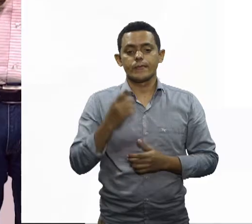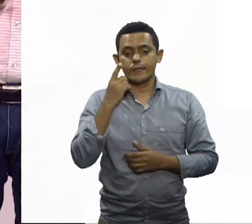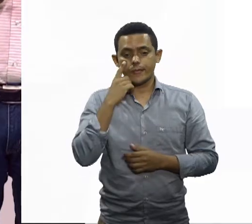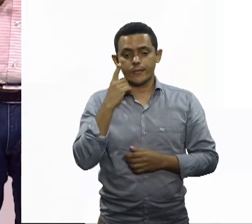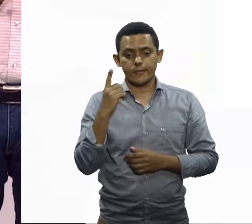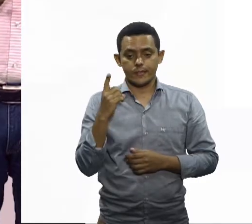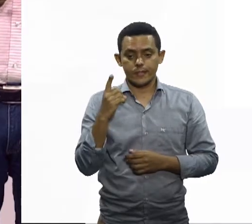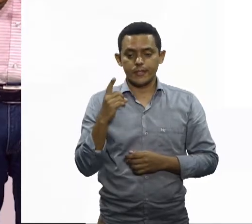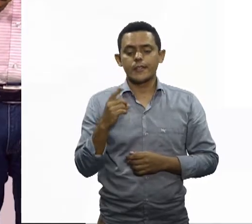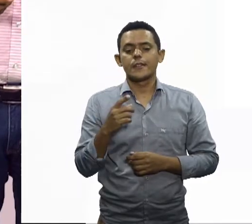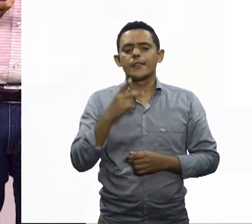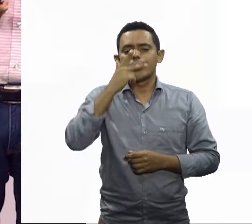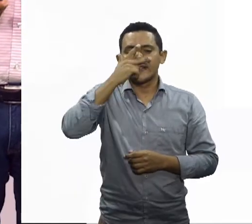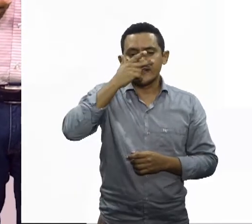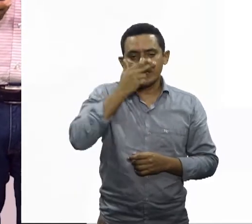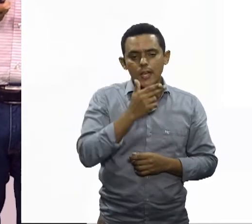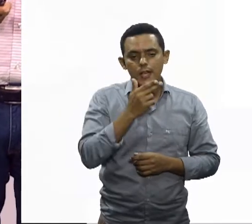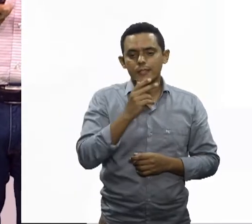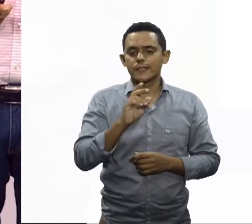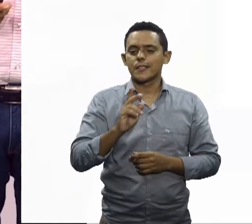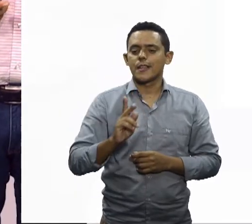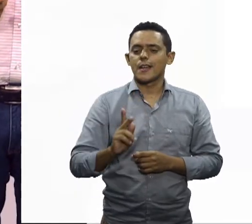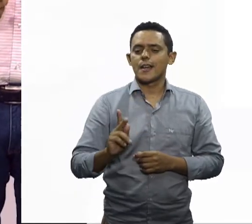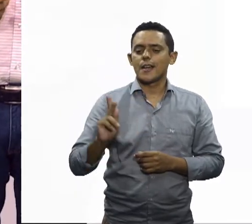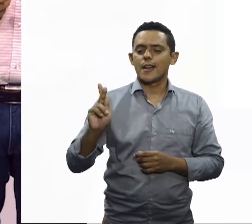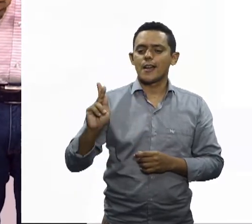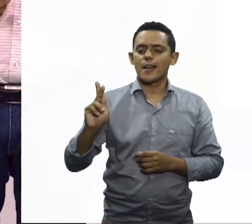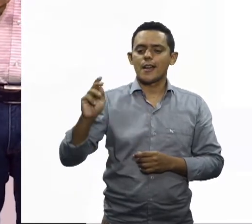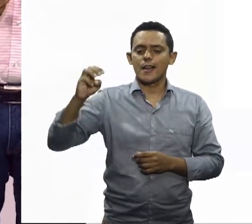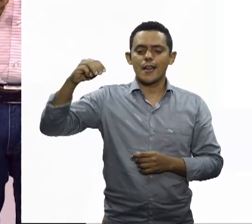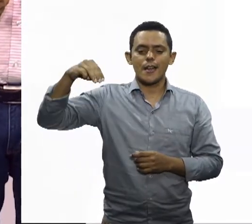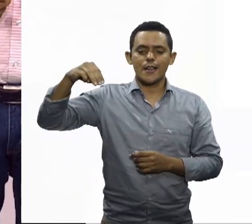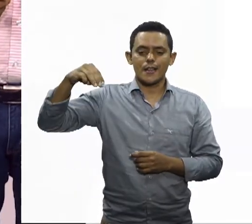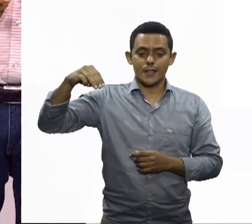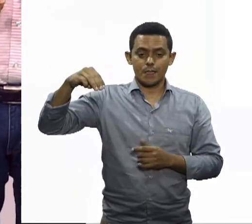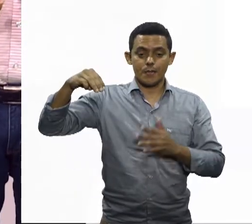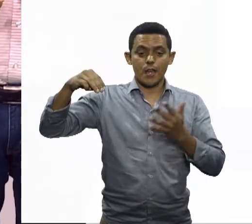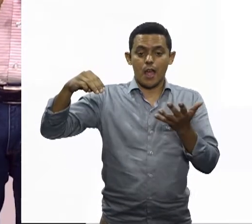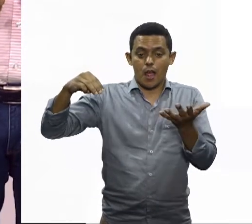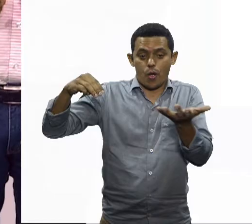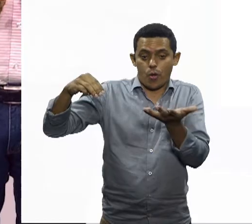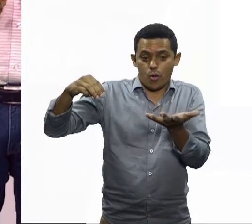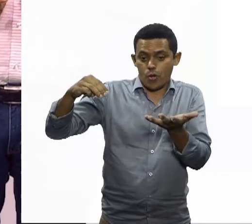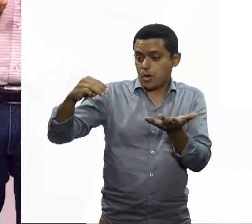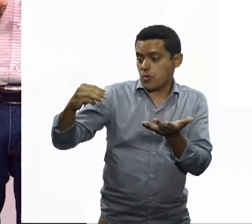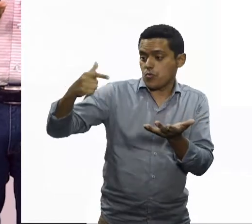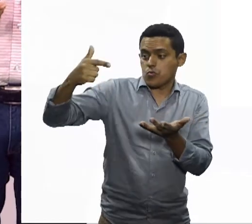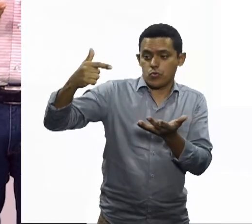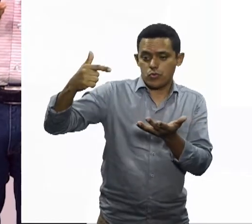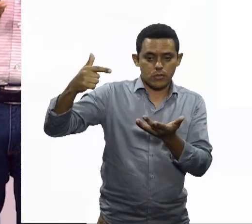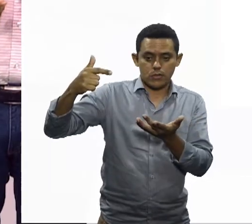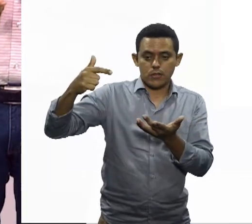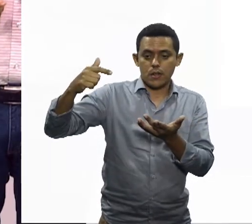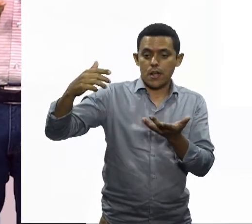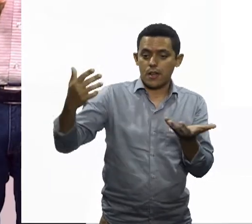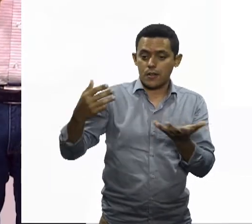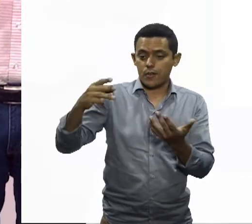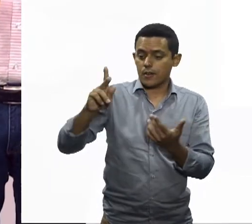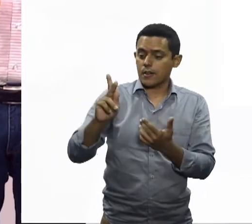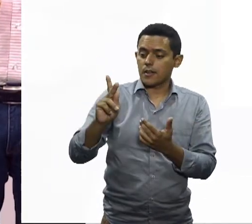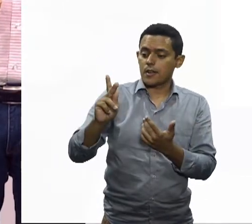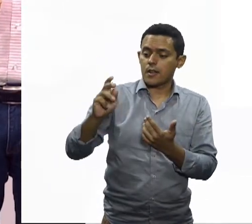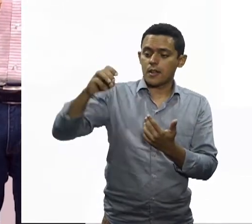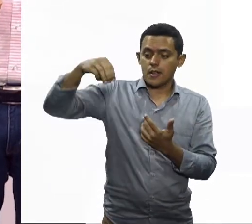cubo, temos também o decâmetro ao cubo, certo? Temos também o metro ao cubo,